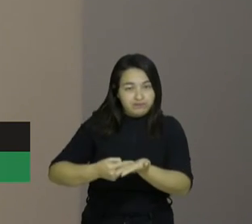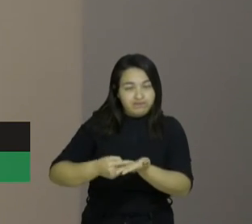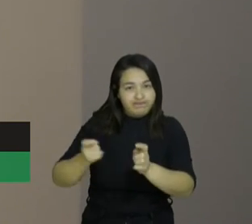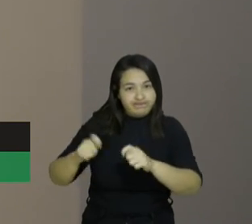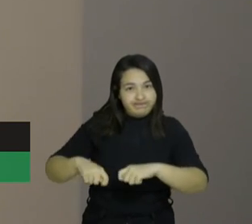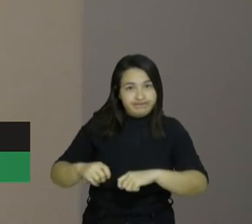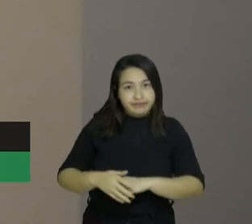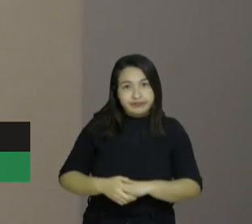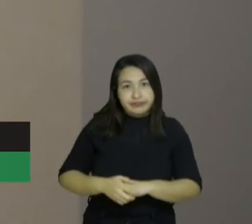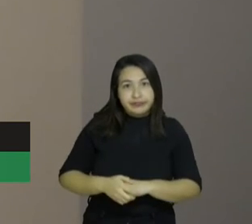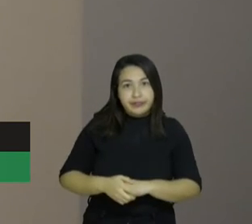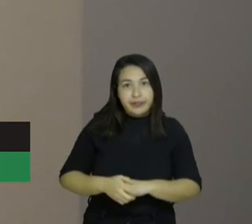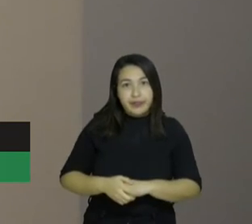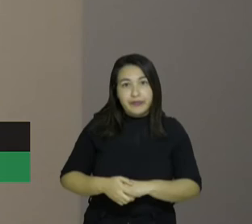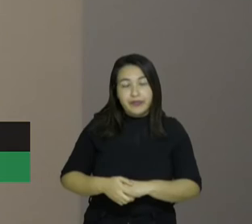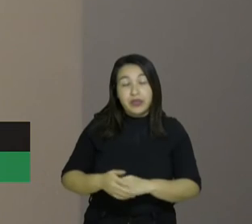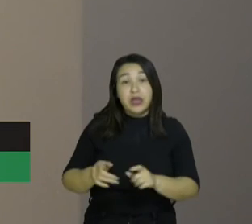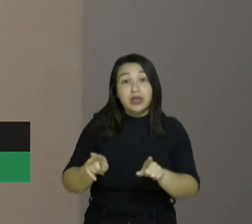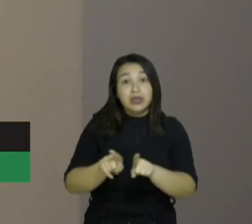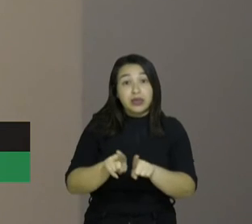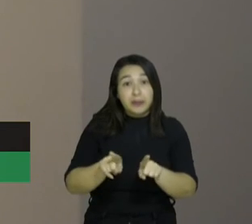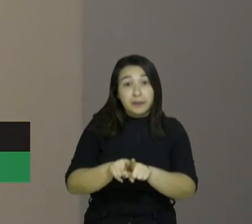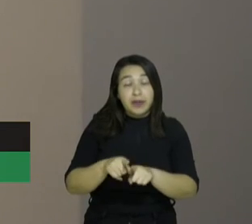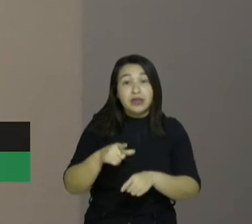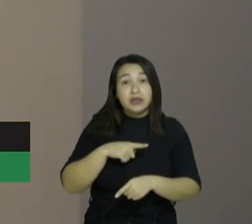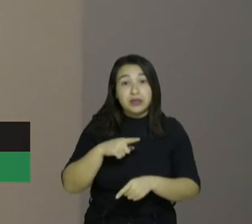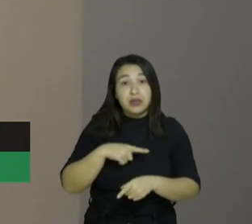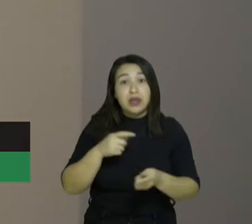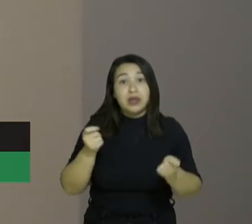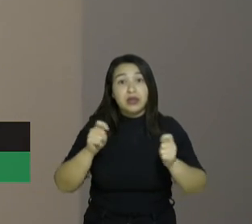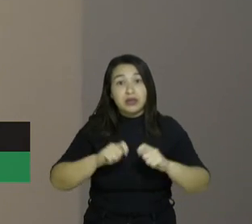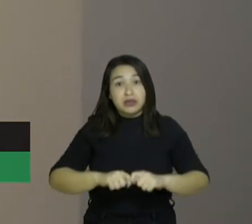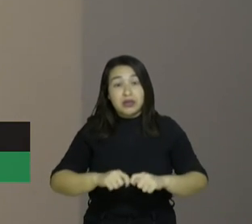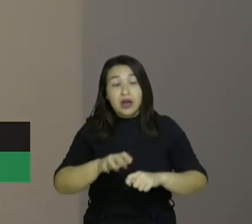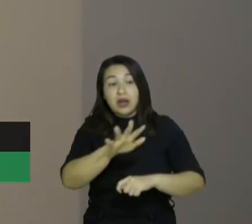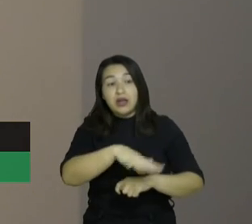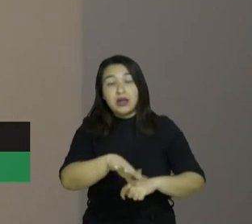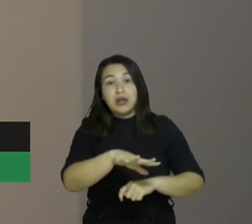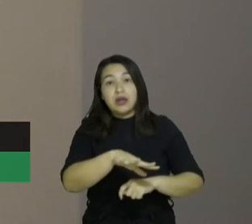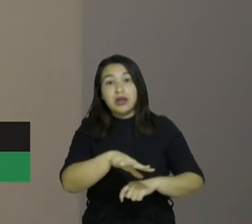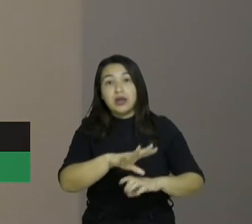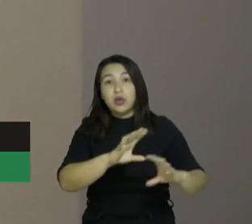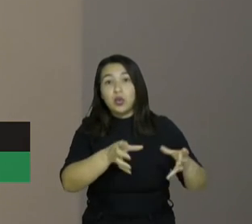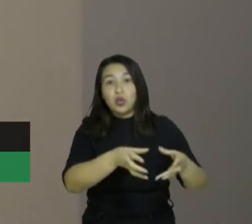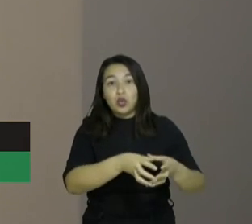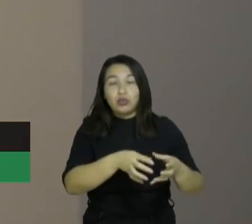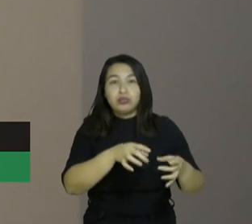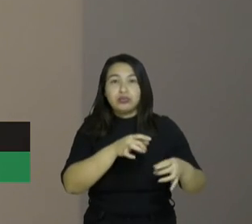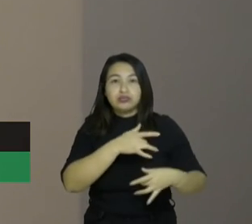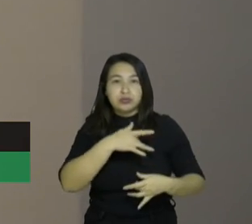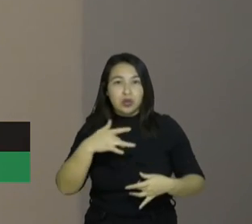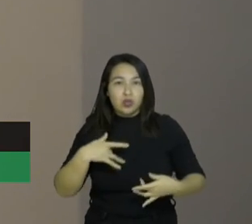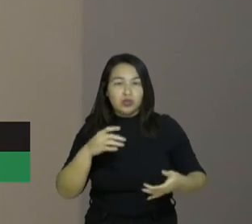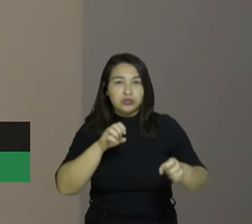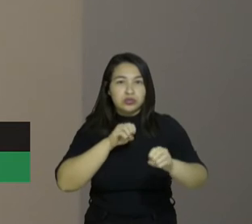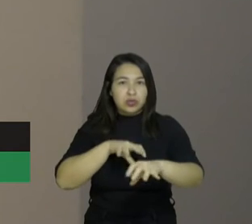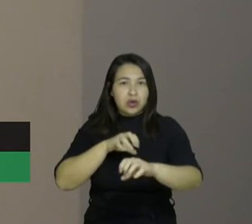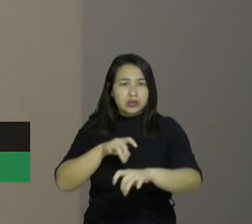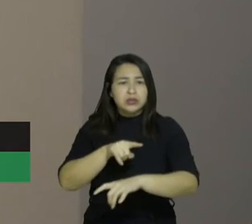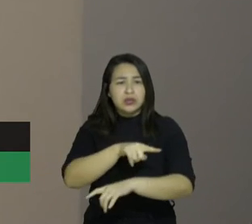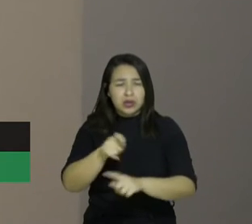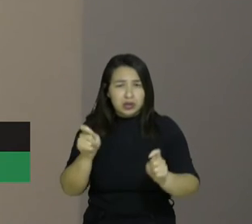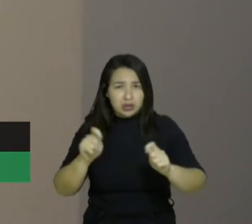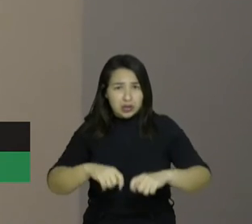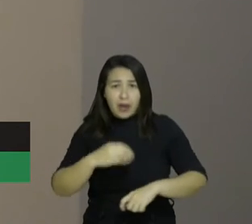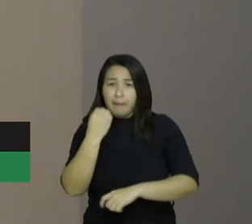não podemos negligenciar também o potencial Impacto positivo em setores Como a educação e a saúde que podemse beneficiar enormemente